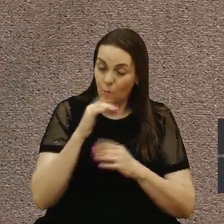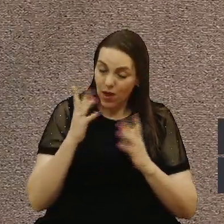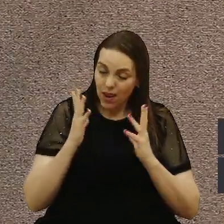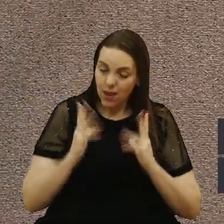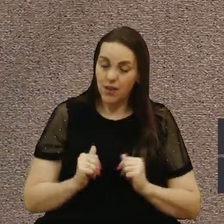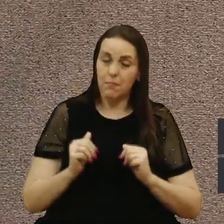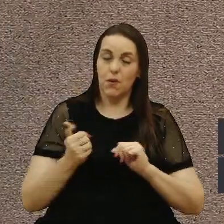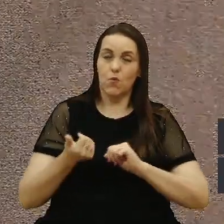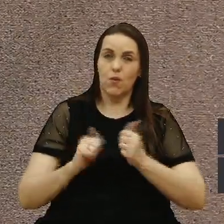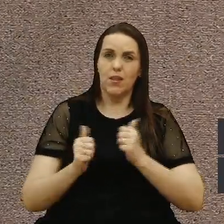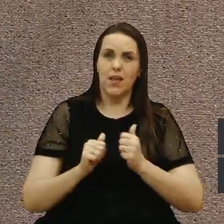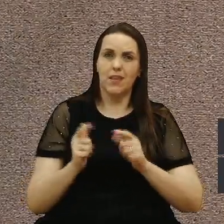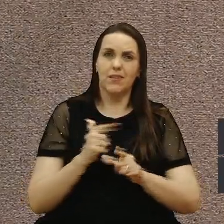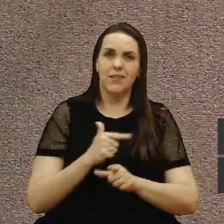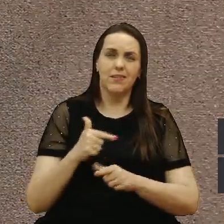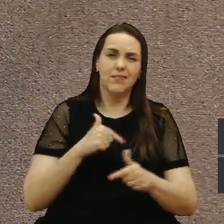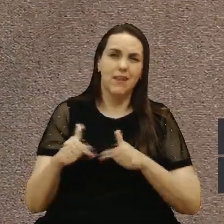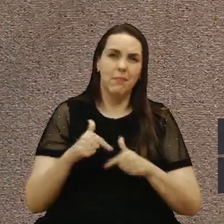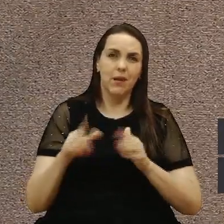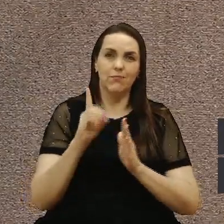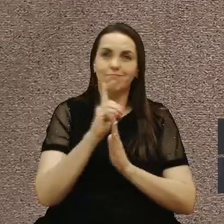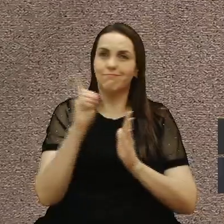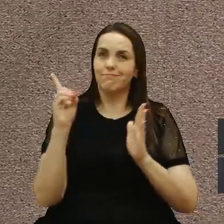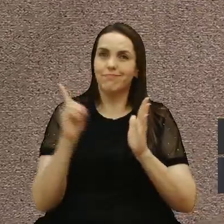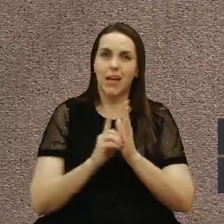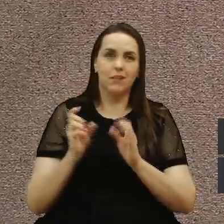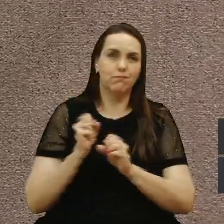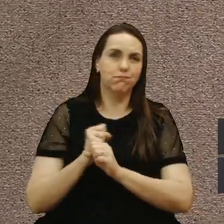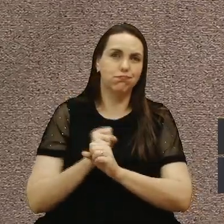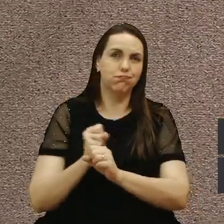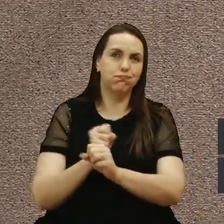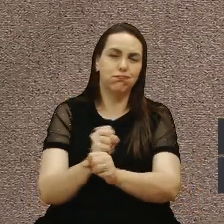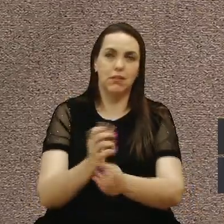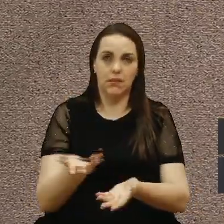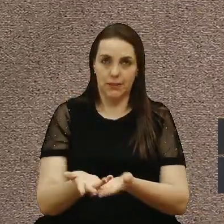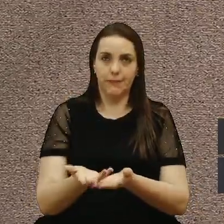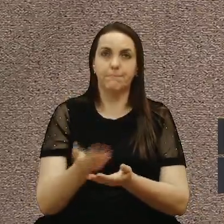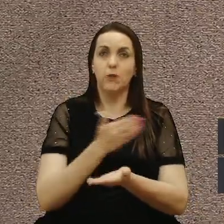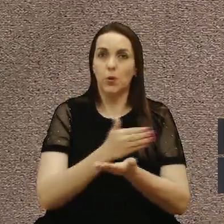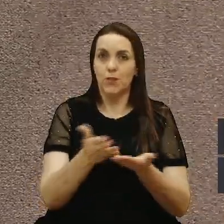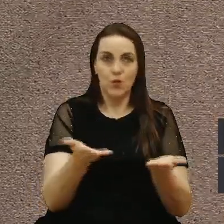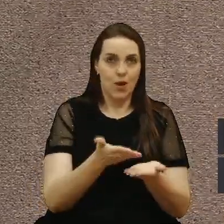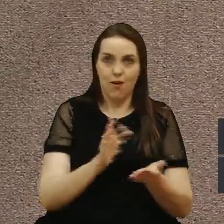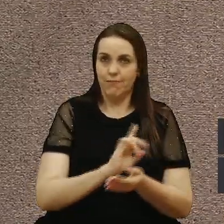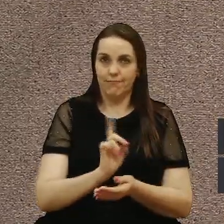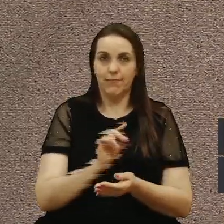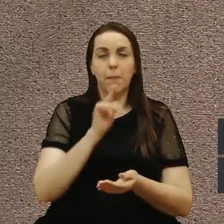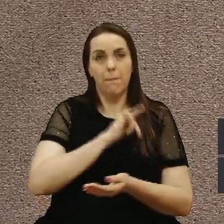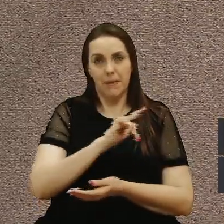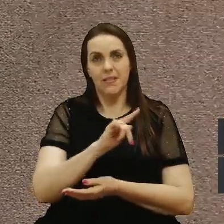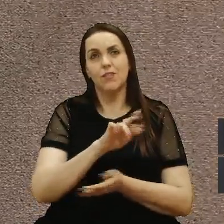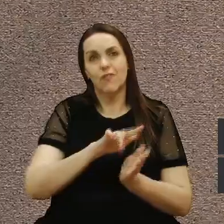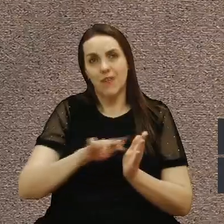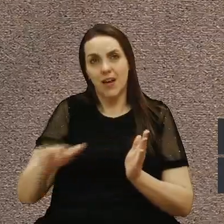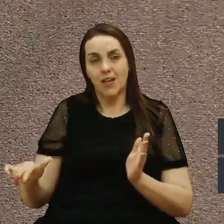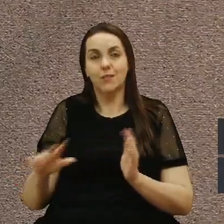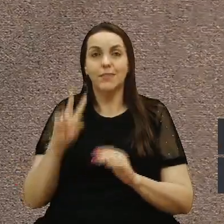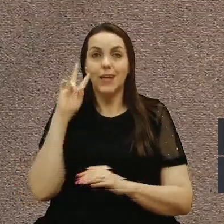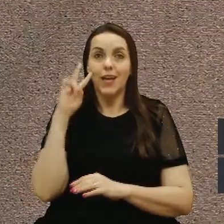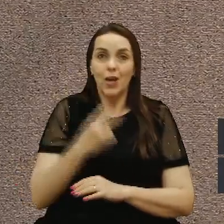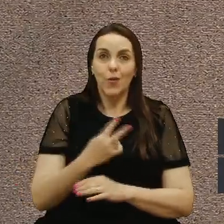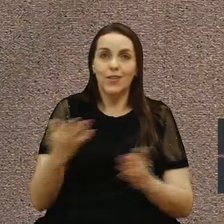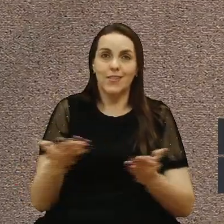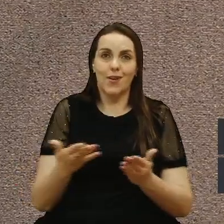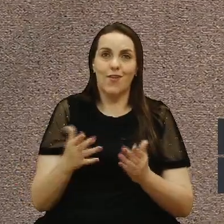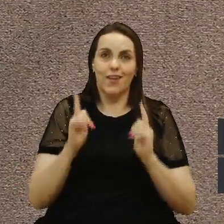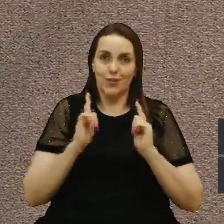de décadas que o SAMAI vem fazendo, né? Isso não começa agora, passou por diversas presidentes, mas tem que se reconhecer a gestão do João